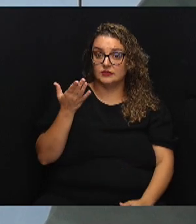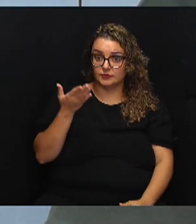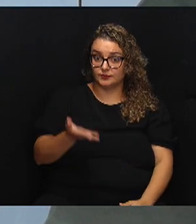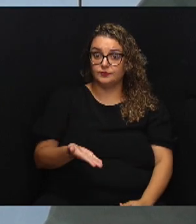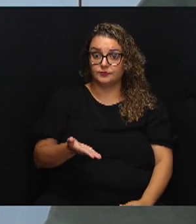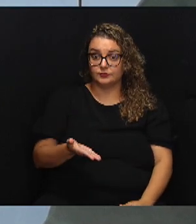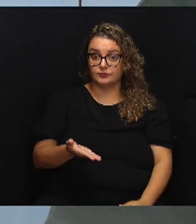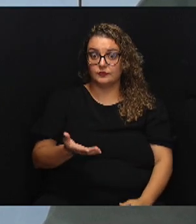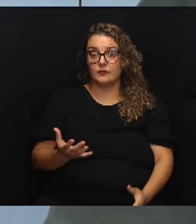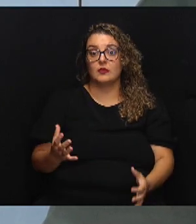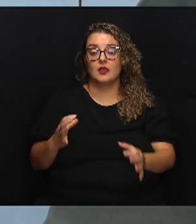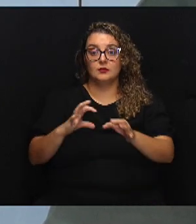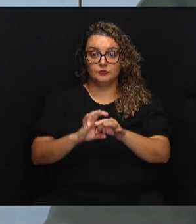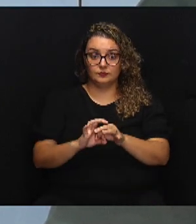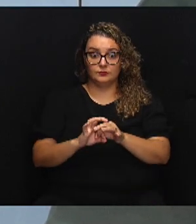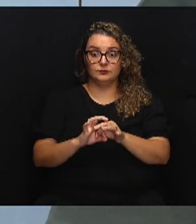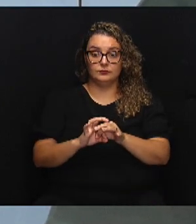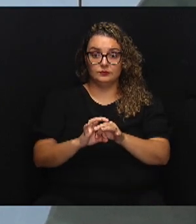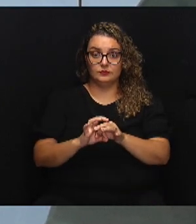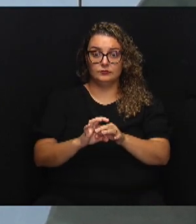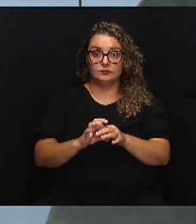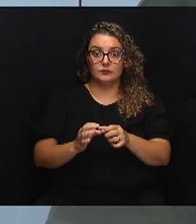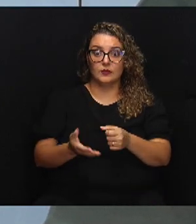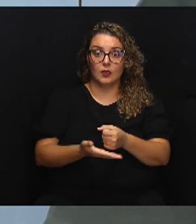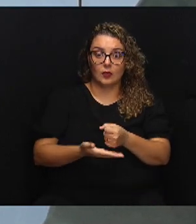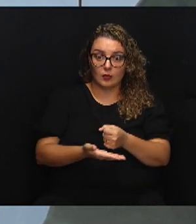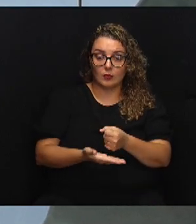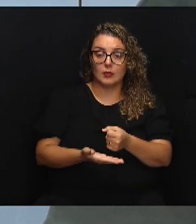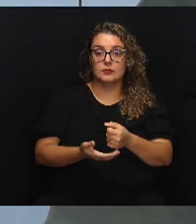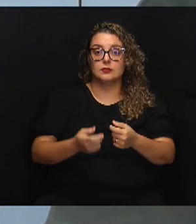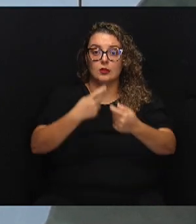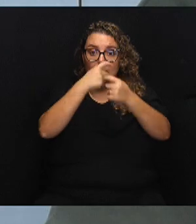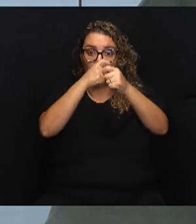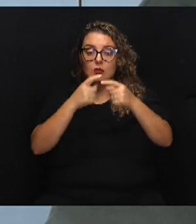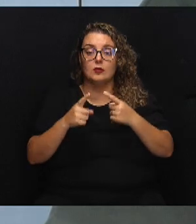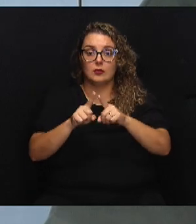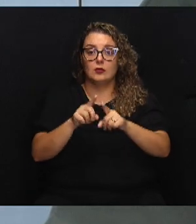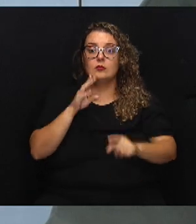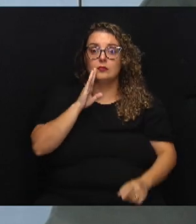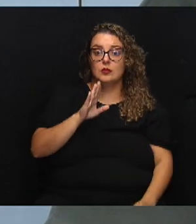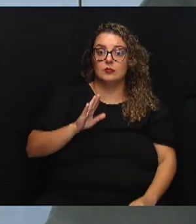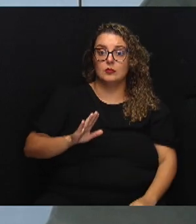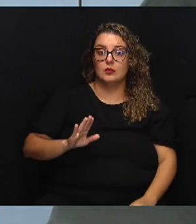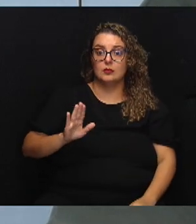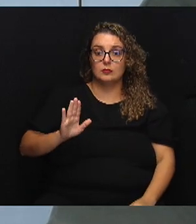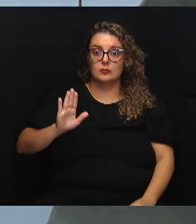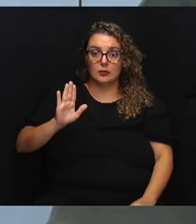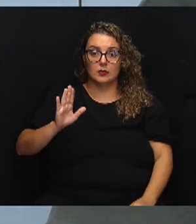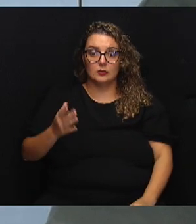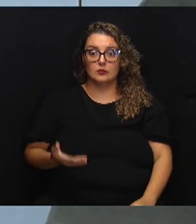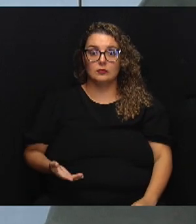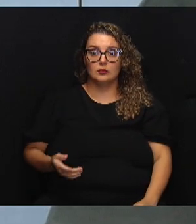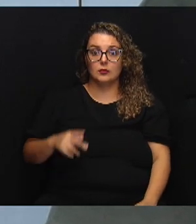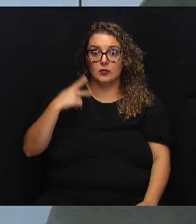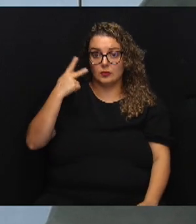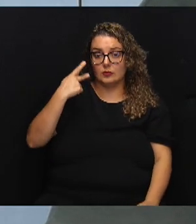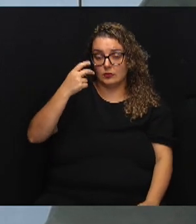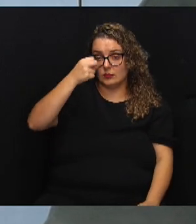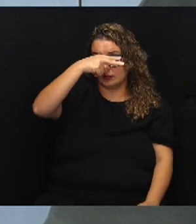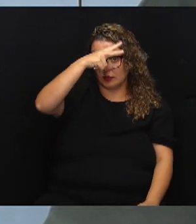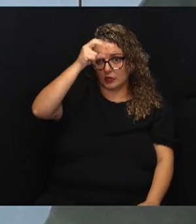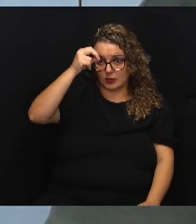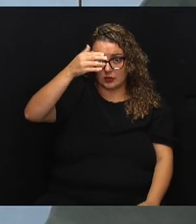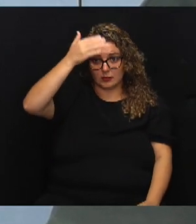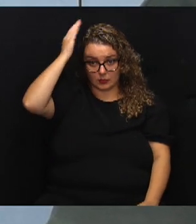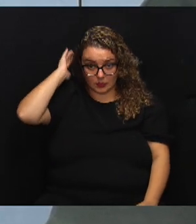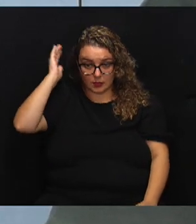esse convênio, em princípio, com a PUC que vai ser feito, que foi uma promessa de campanha do prefeito Dário Saad. E eu